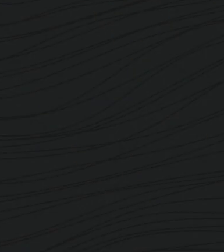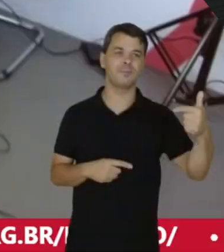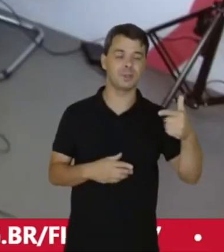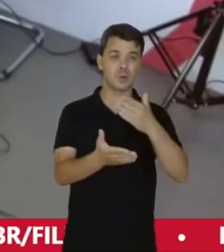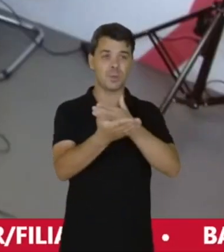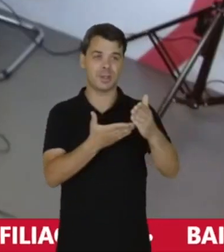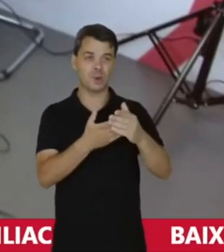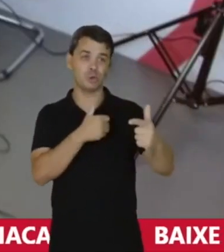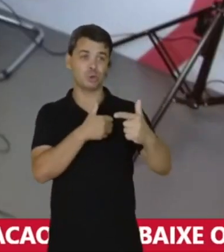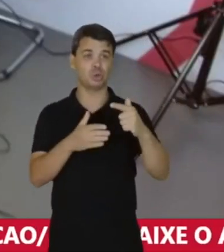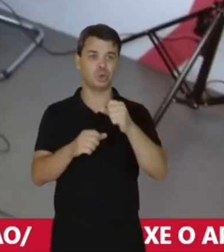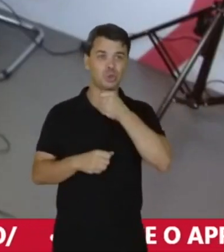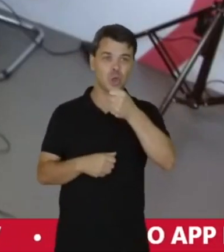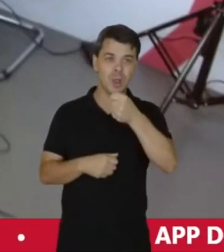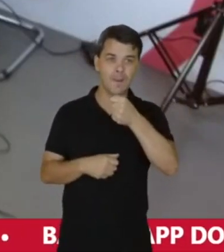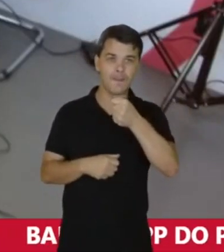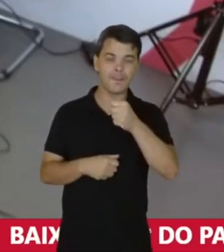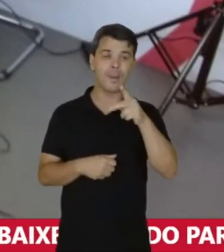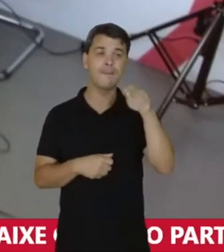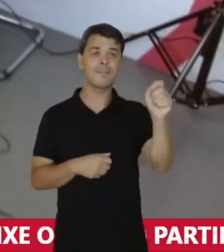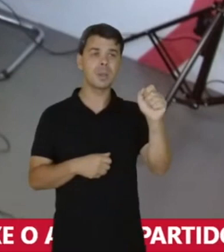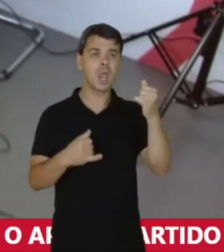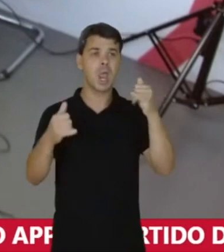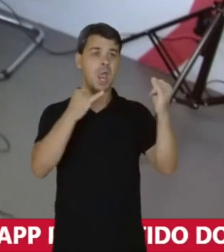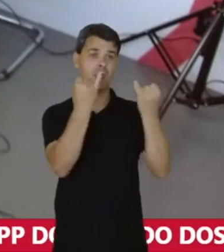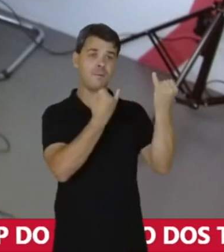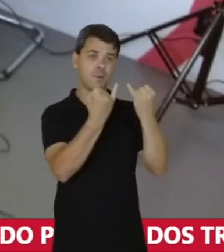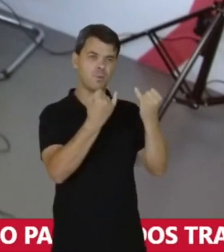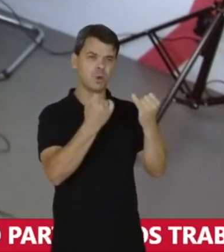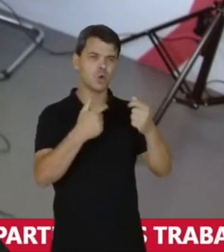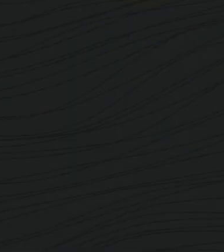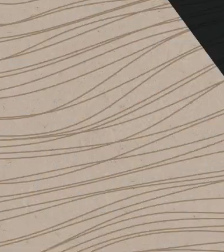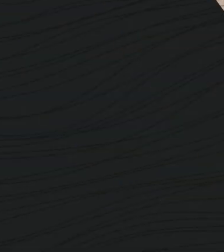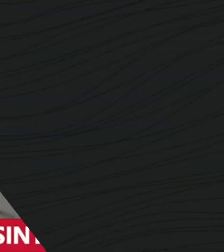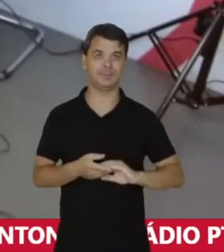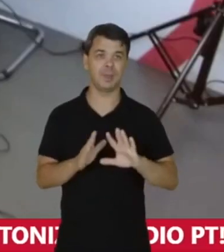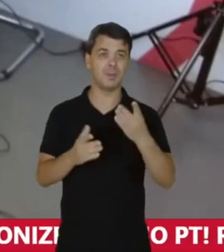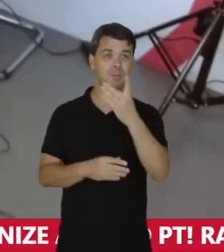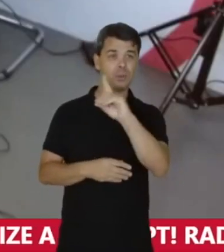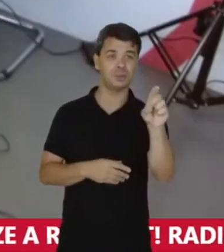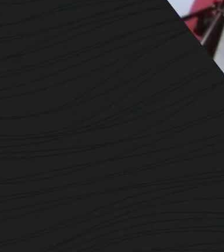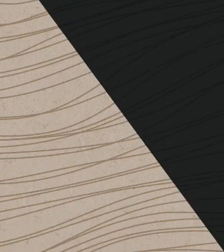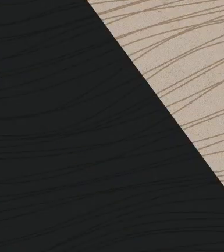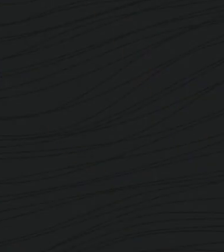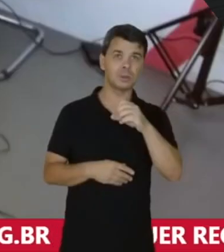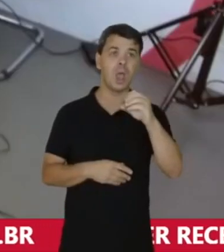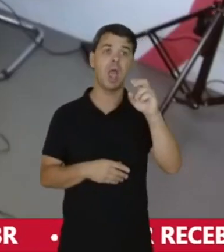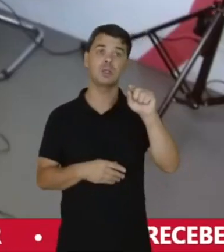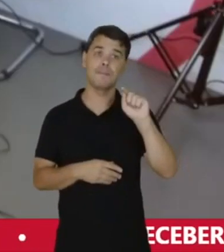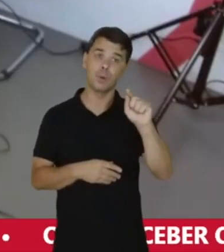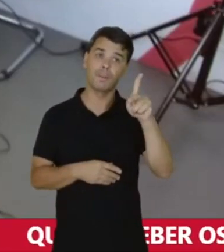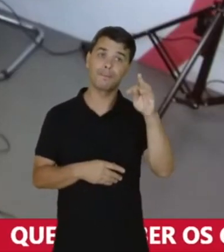Está começando o Jornal Rádio PT, informação e luta popular nas suas manhãs. Bom dia para você que está ao vivo com a gente,